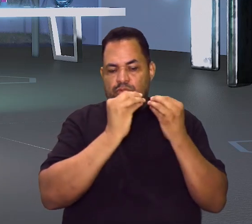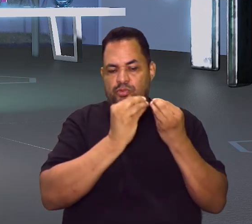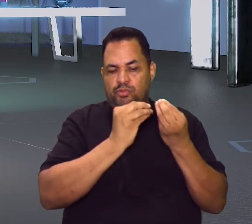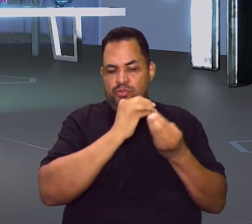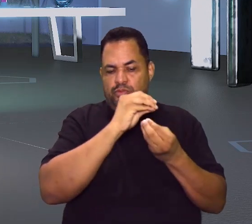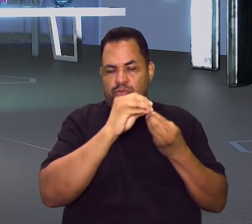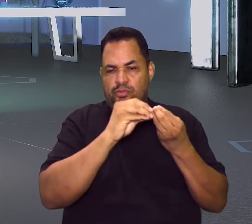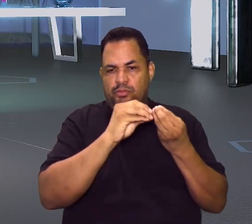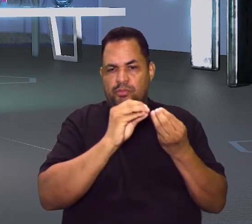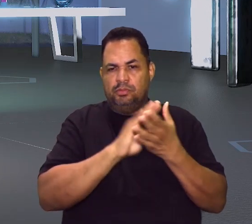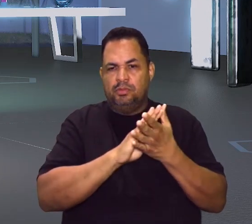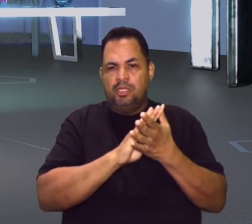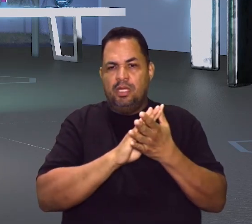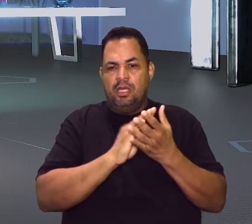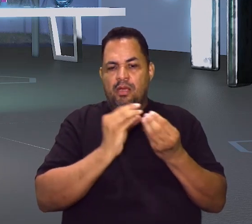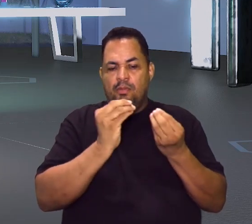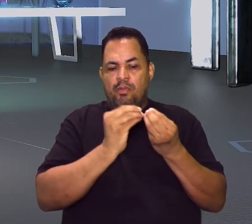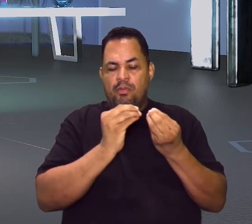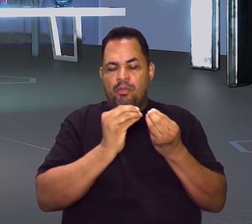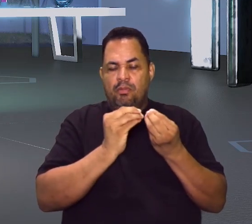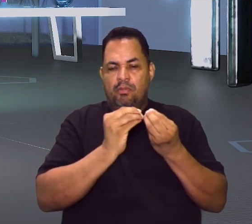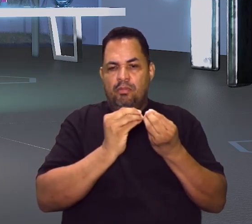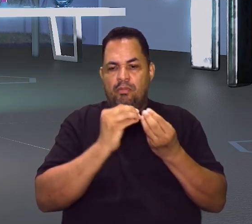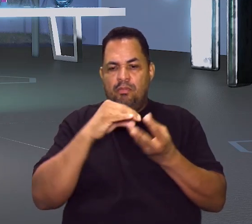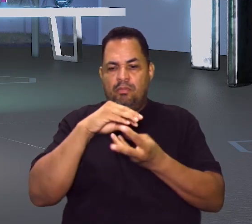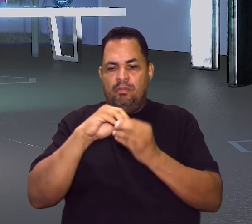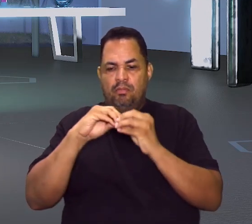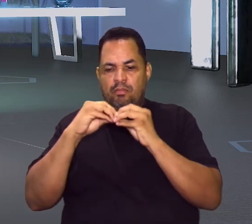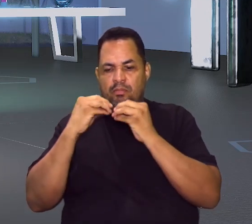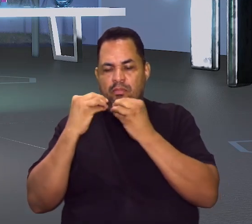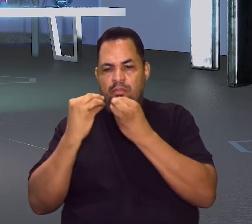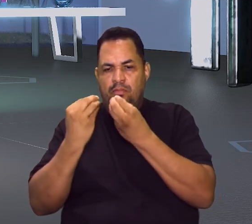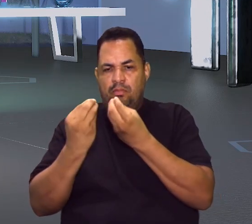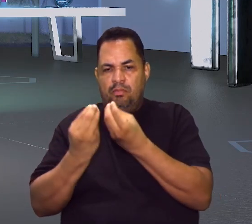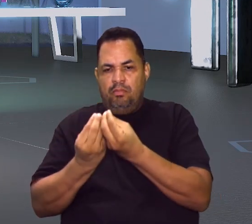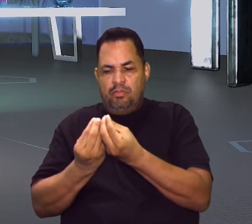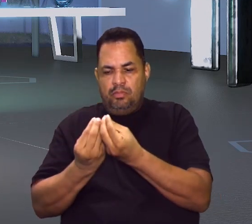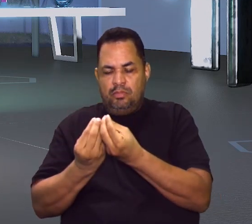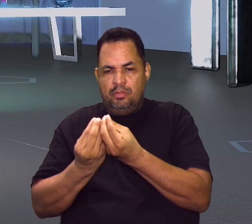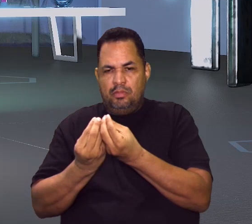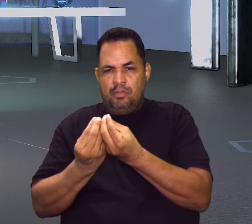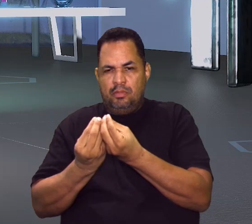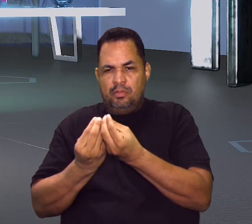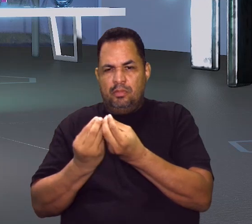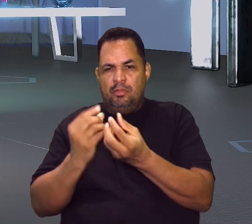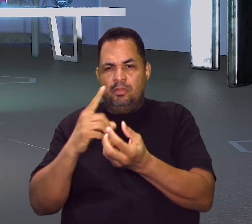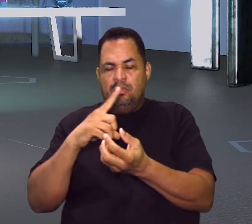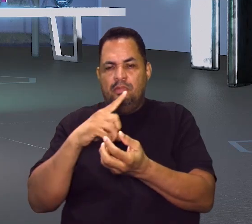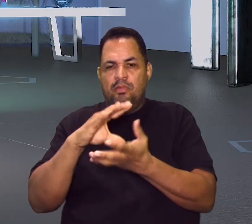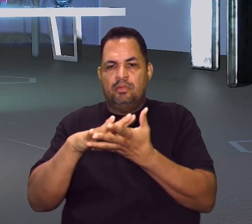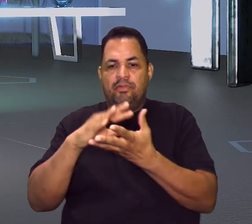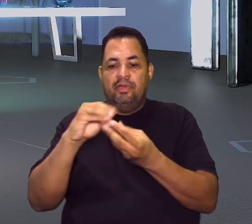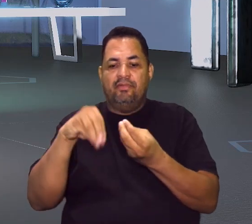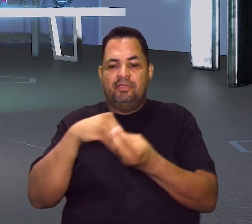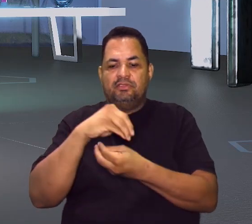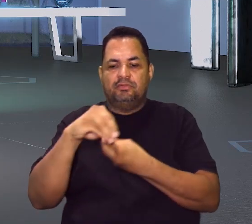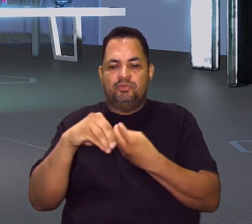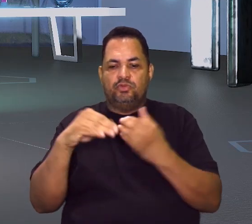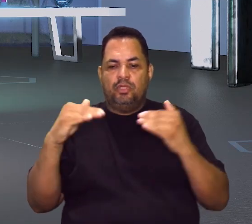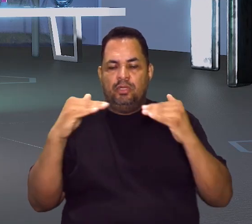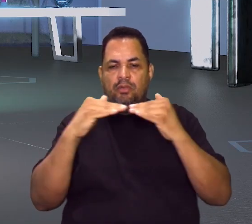Se uma molécula de uma substância apresenta molécula polar, ela só vai